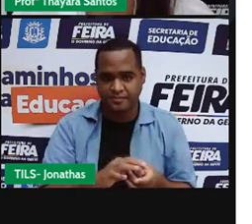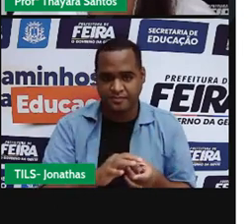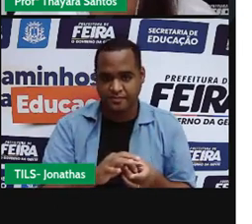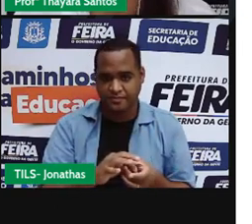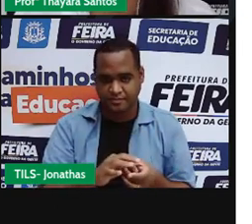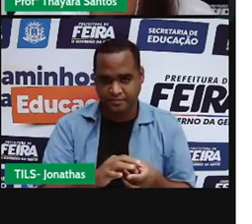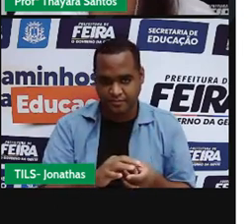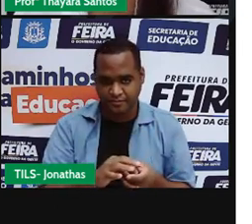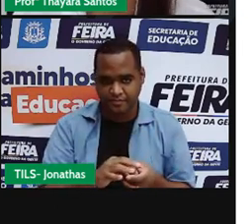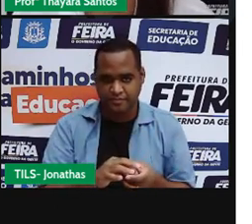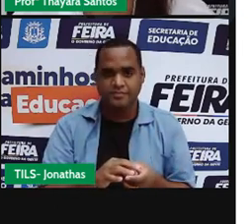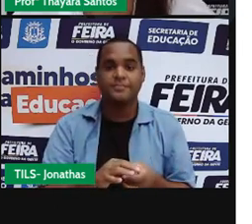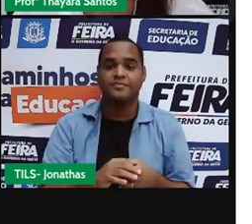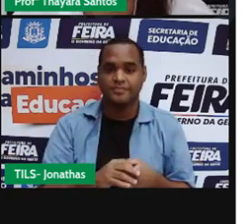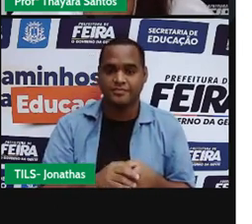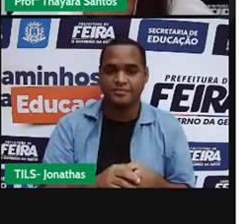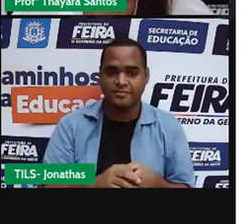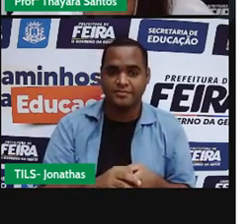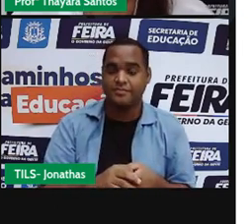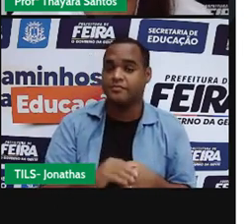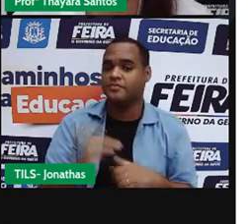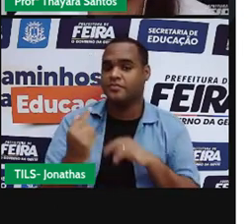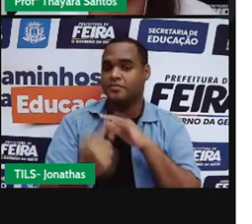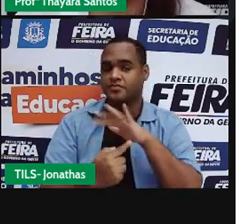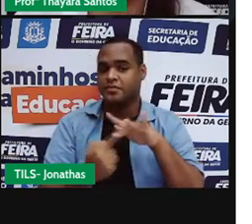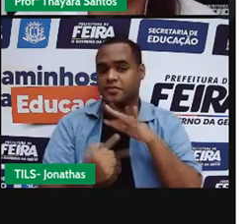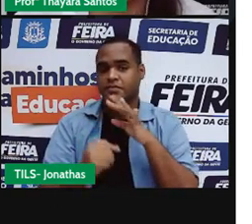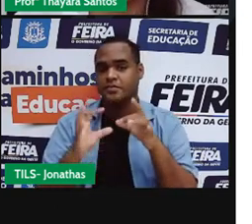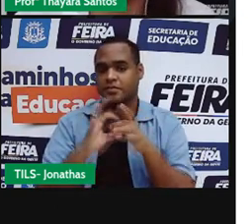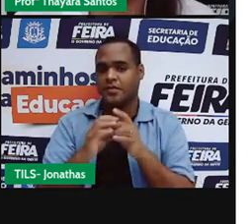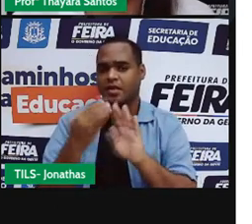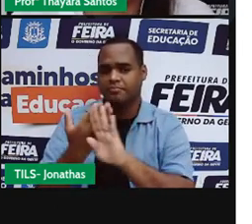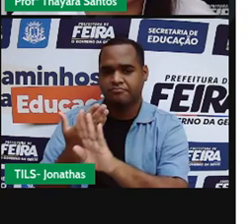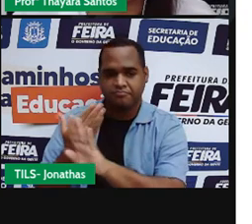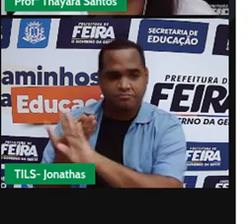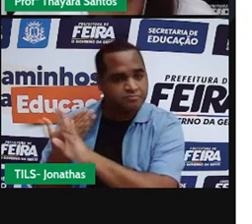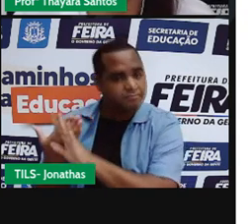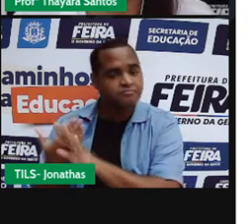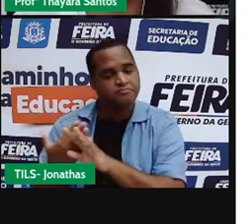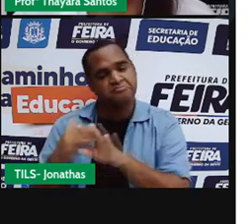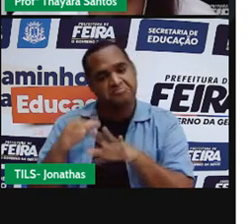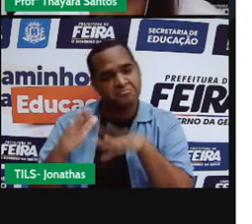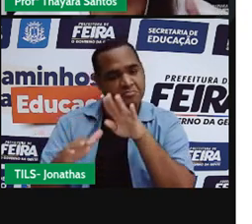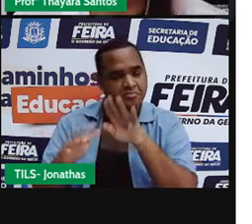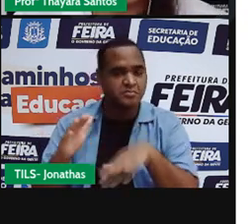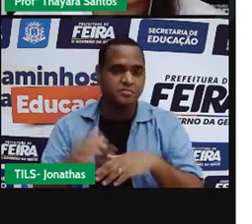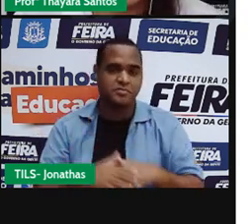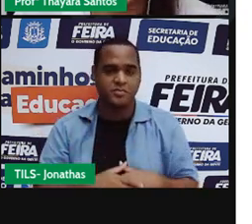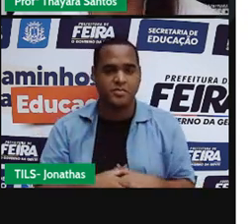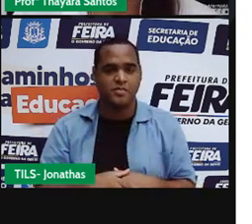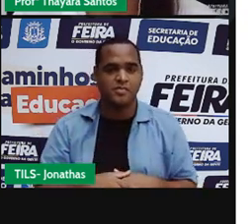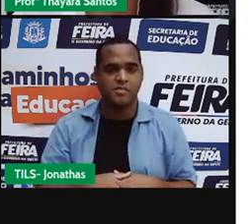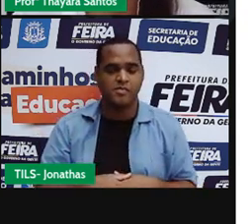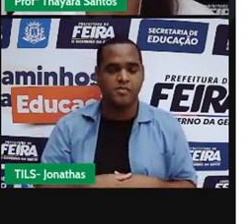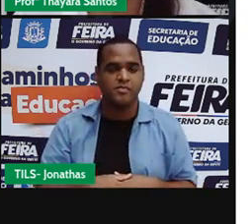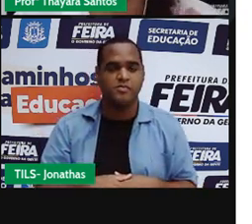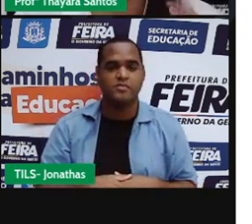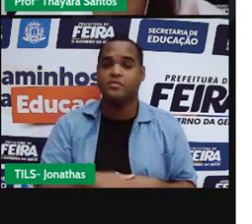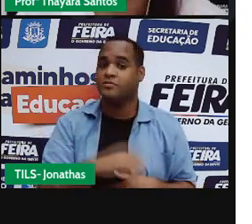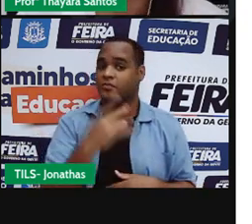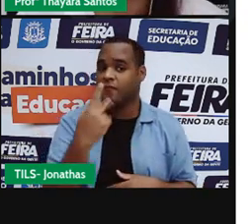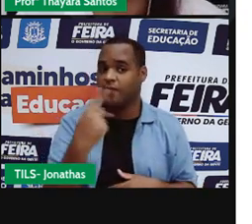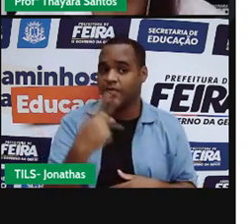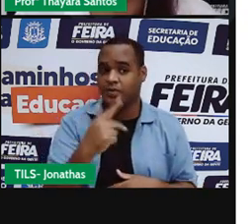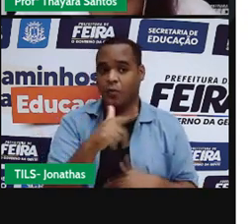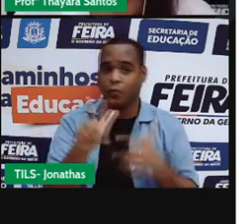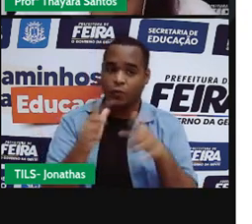fazer um aqui. Encontrei, ó, estado gasoso, moléculas muito afastadas e tem forma variável. Então, encontrei um par, vocês vão encontrar